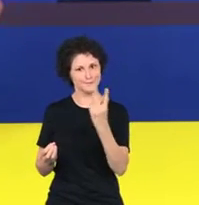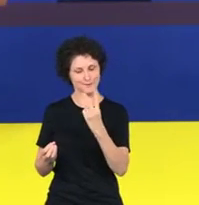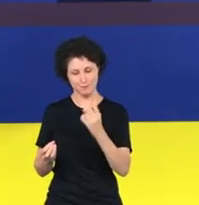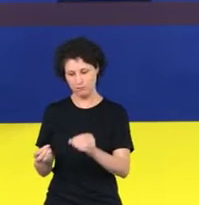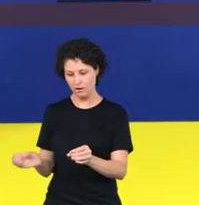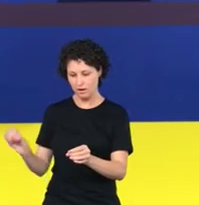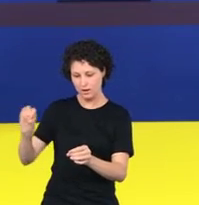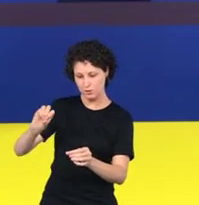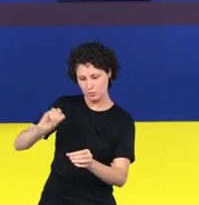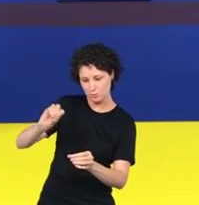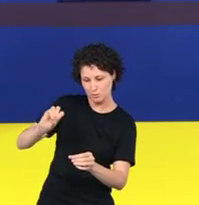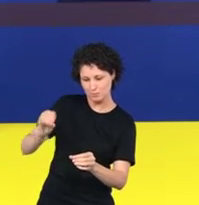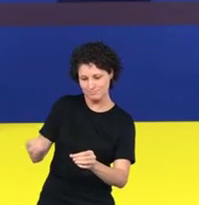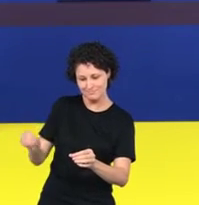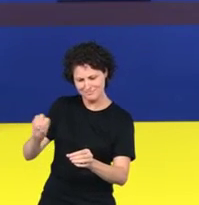Agora a segunda.